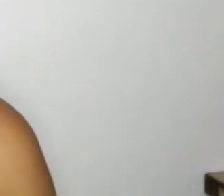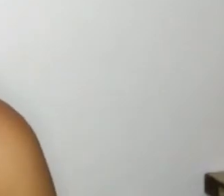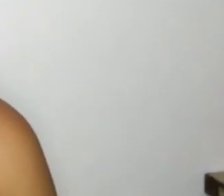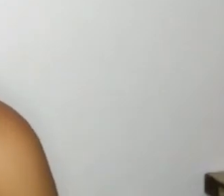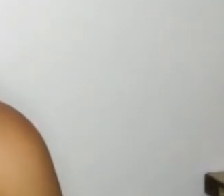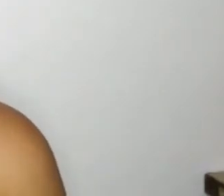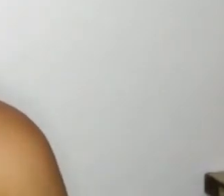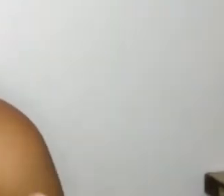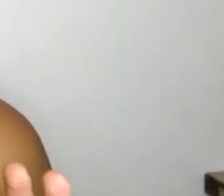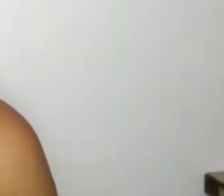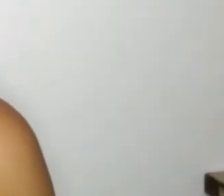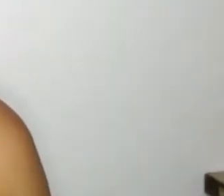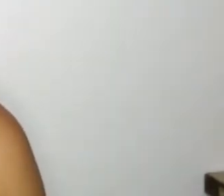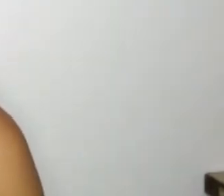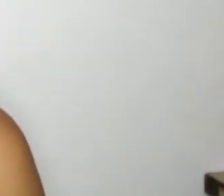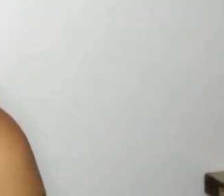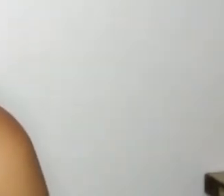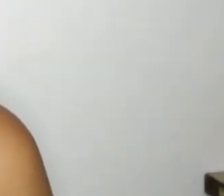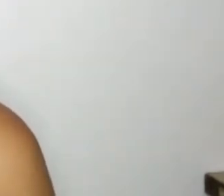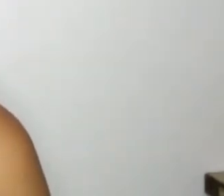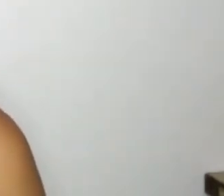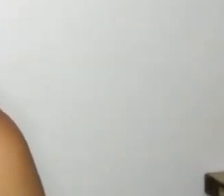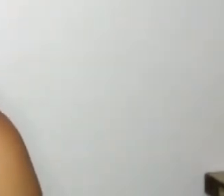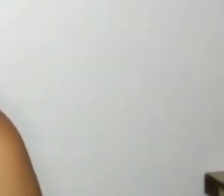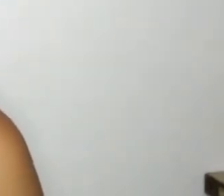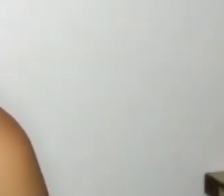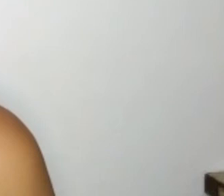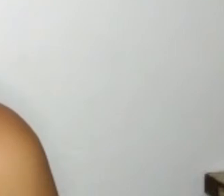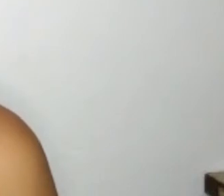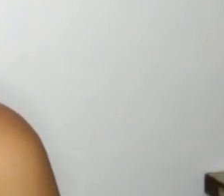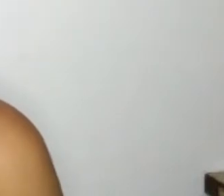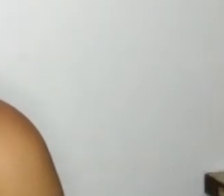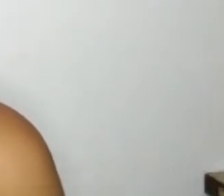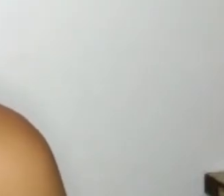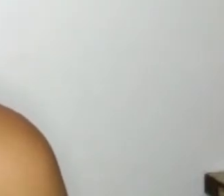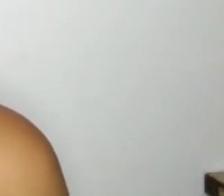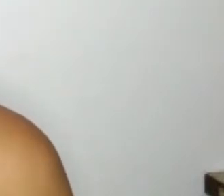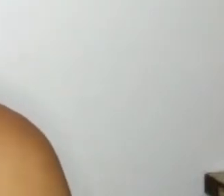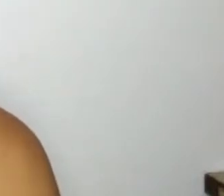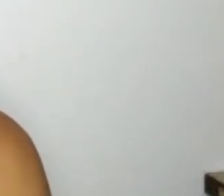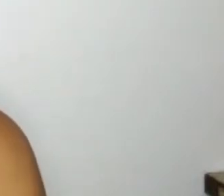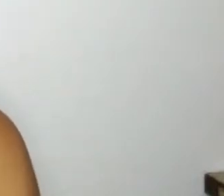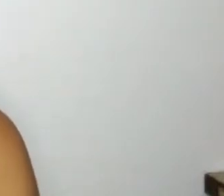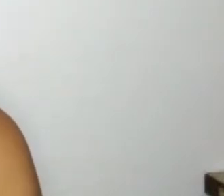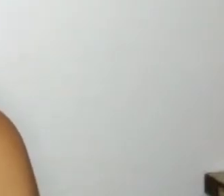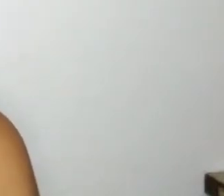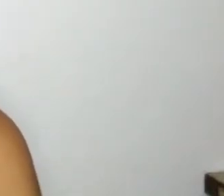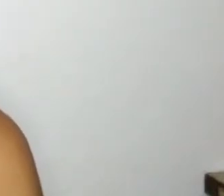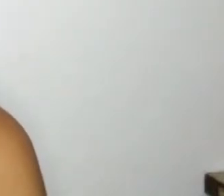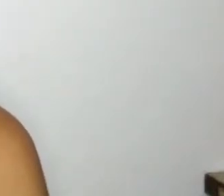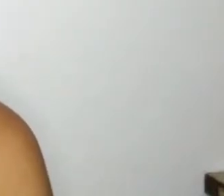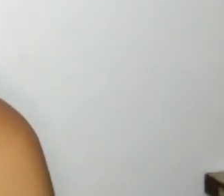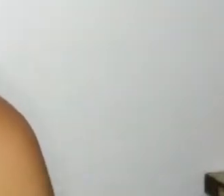aqui vai permanecer disponível nos canais do Circuito Municipal de Cultura e no YouTube da Fundação Municipal